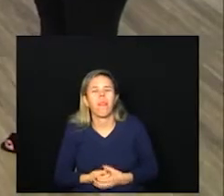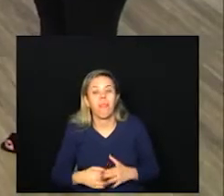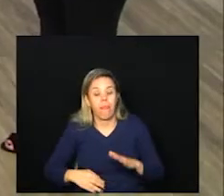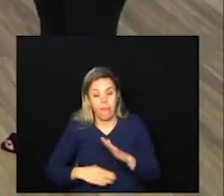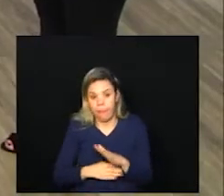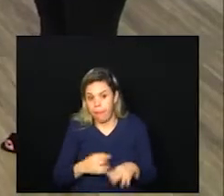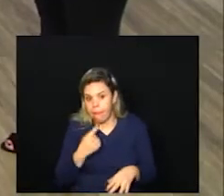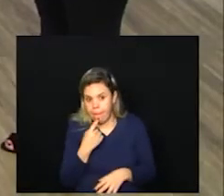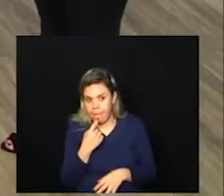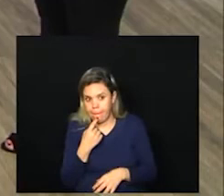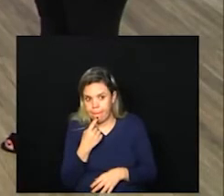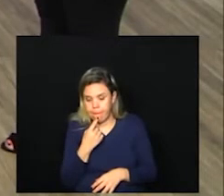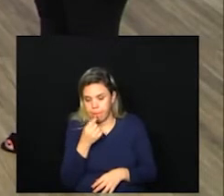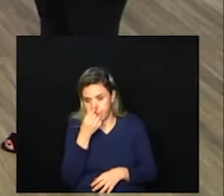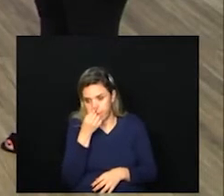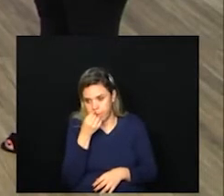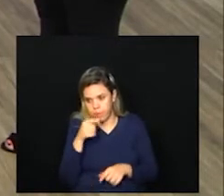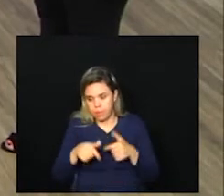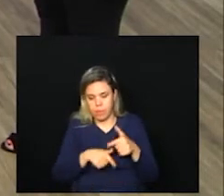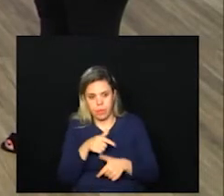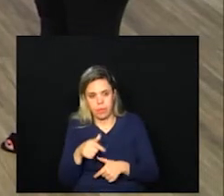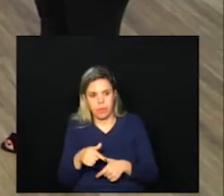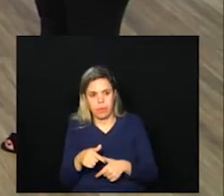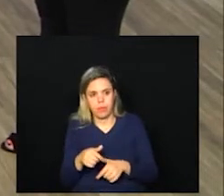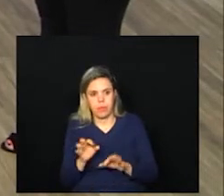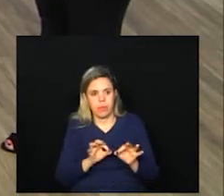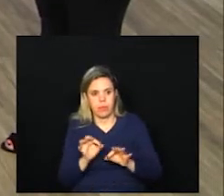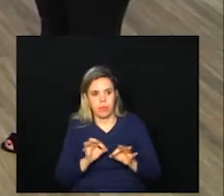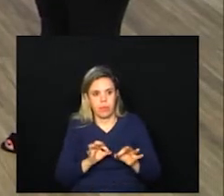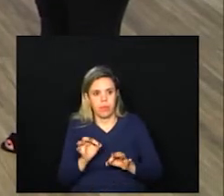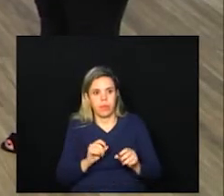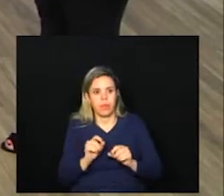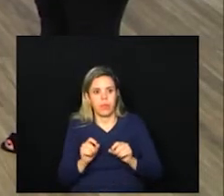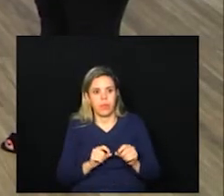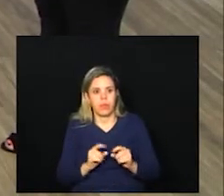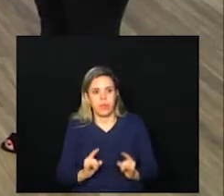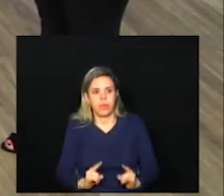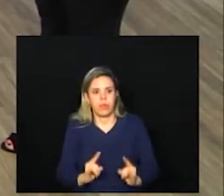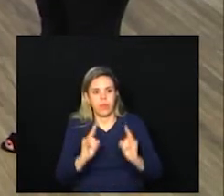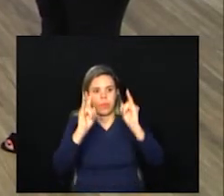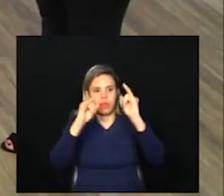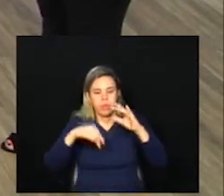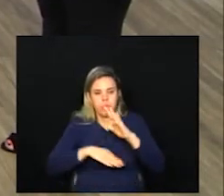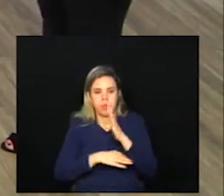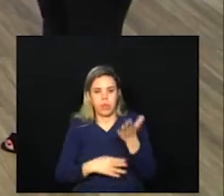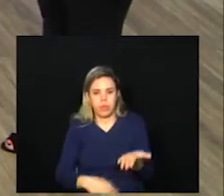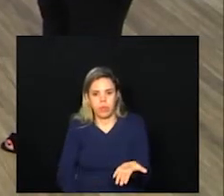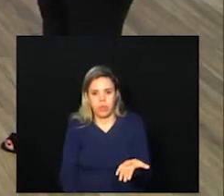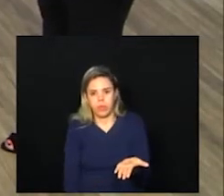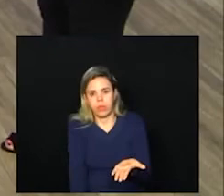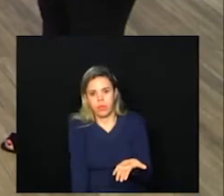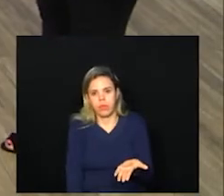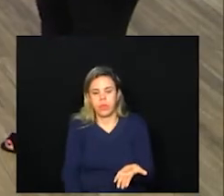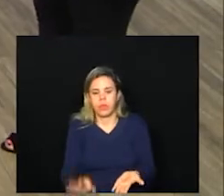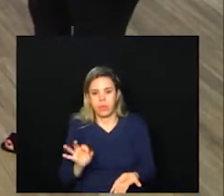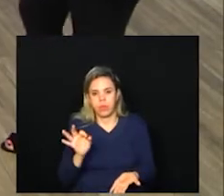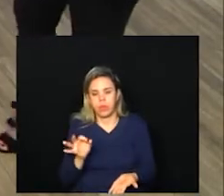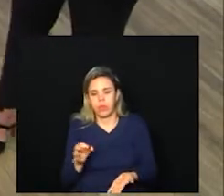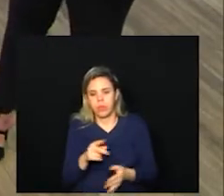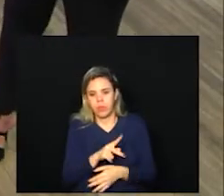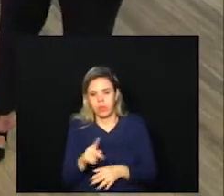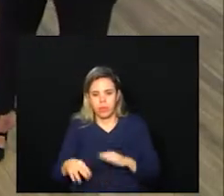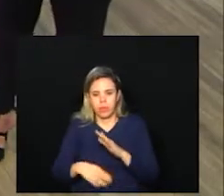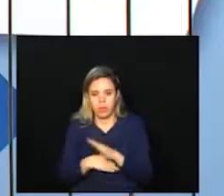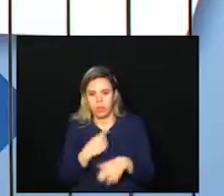de Campinas está trabalhando para a regularização do prédio aqui do Legislativo, né? Isso mesmo, e o presidente da